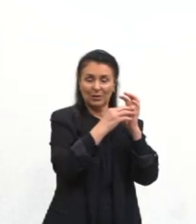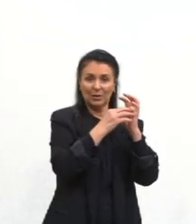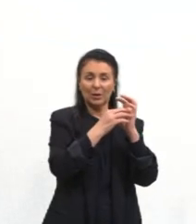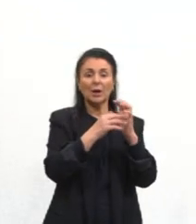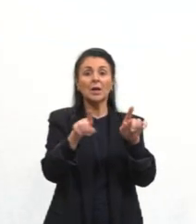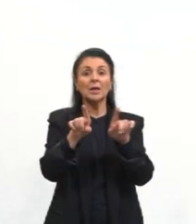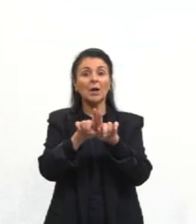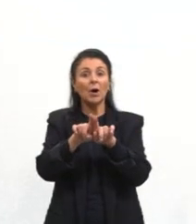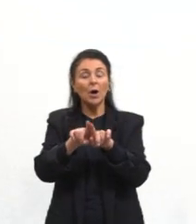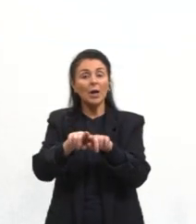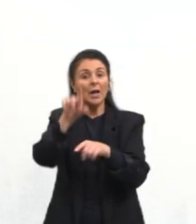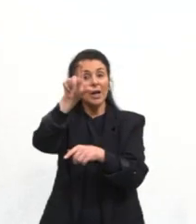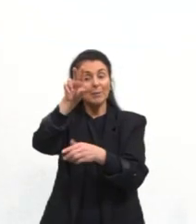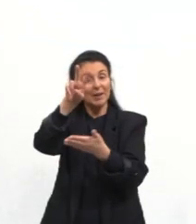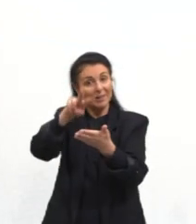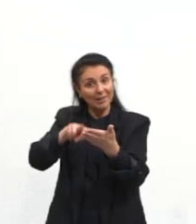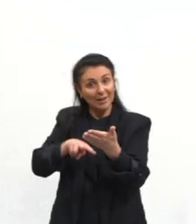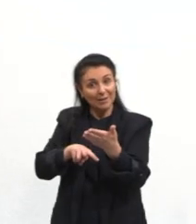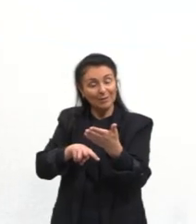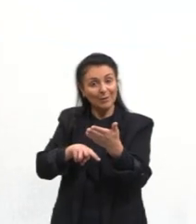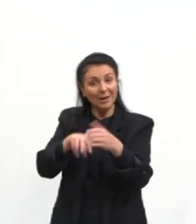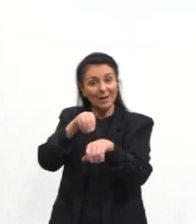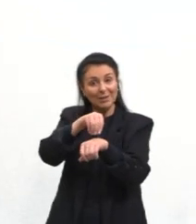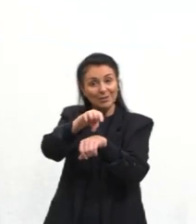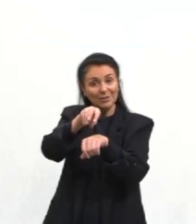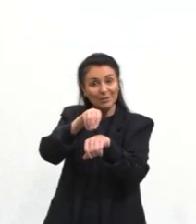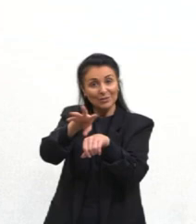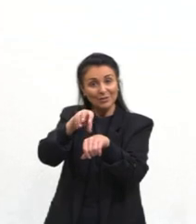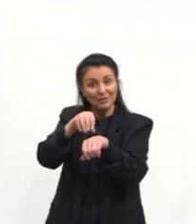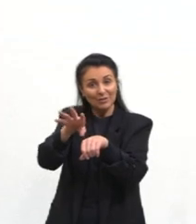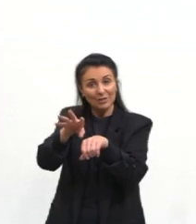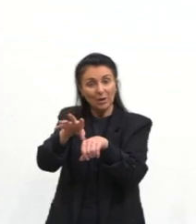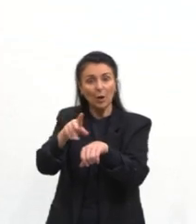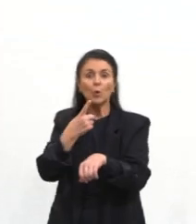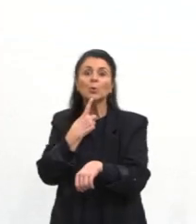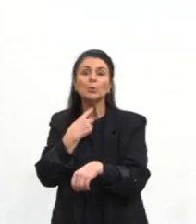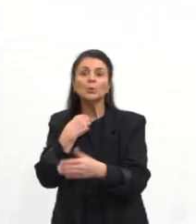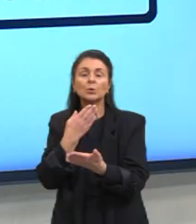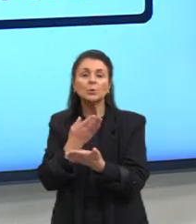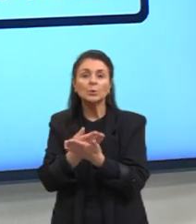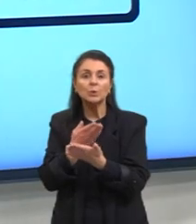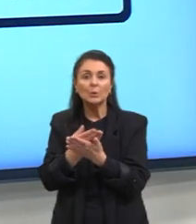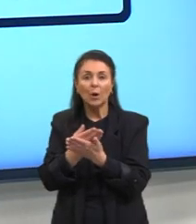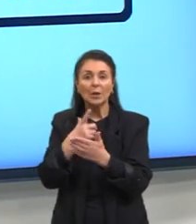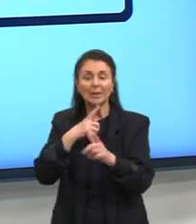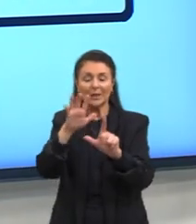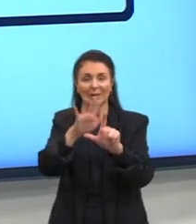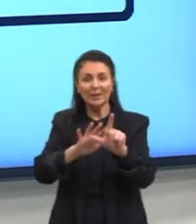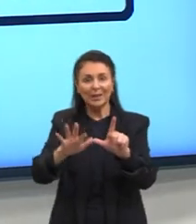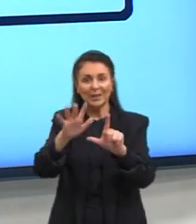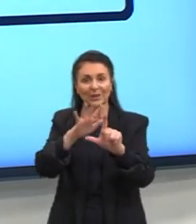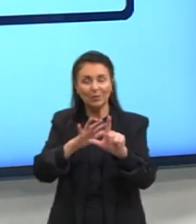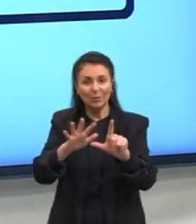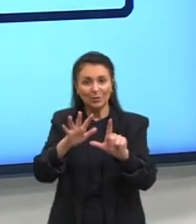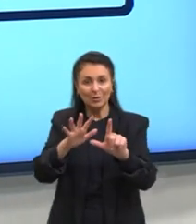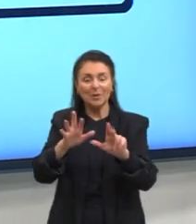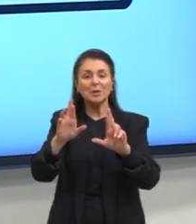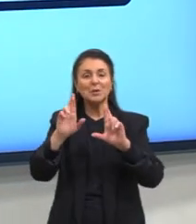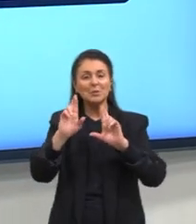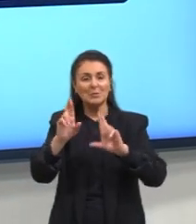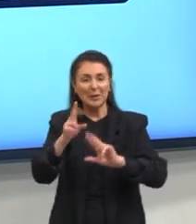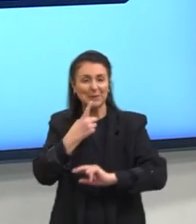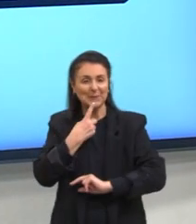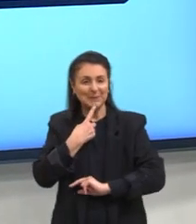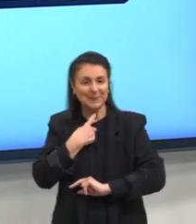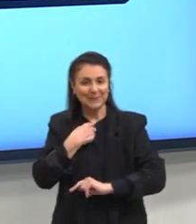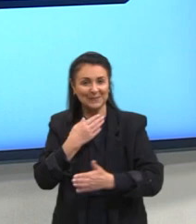aqui é uma sugestão de leitura tá Pessoal vocês podem escanear se vocês gostaram da aula podem saber mais sobre ela tá Pessoal espero que